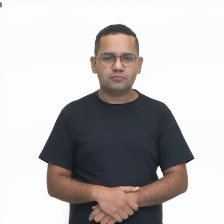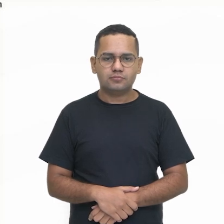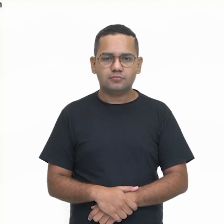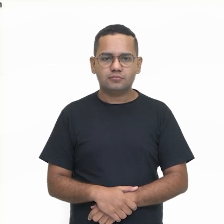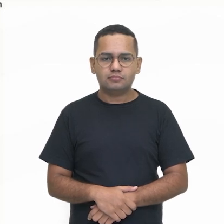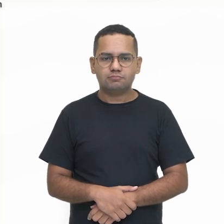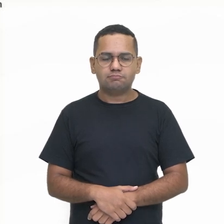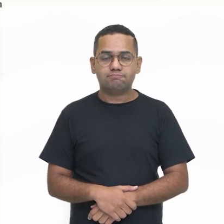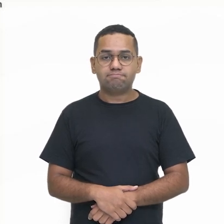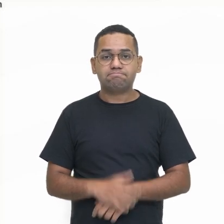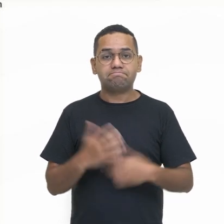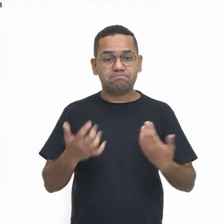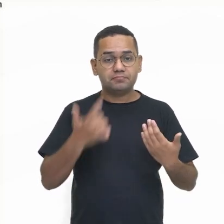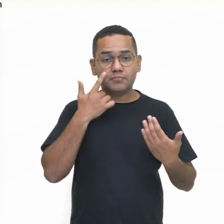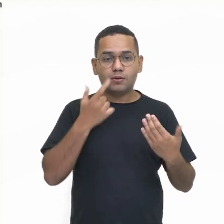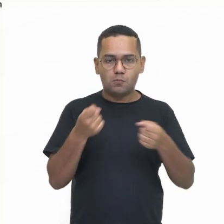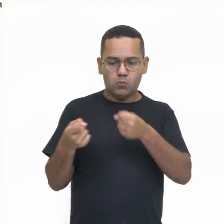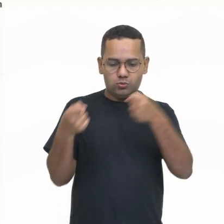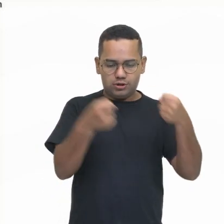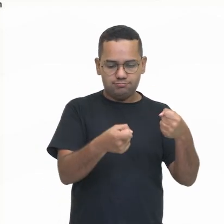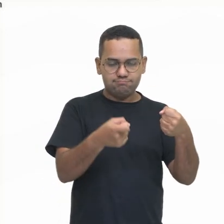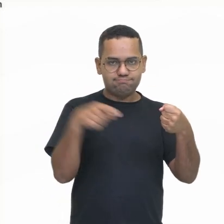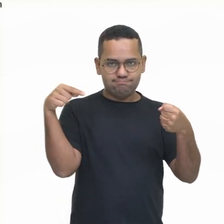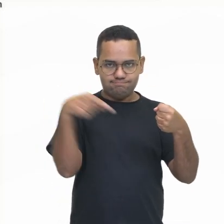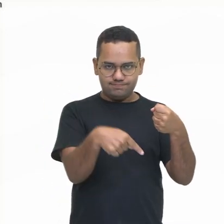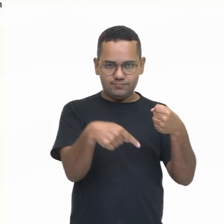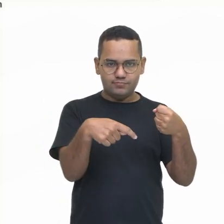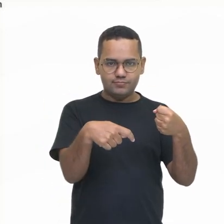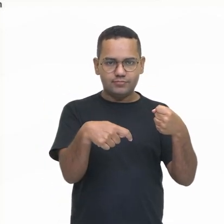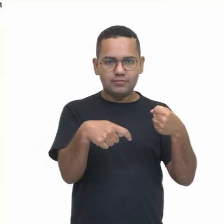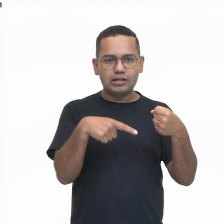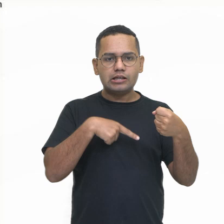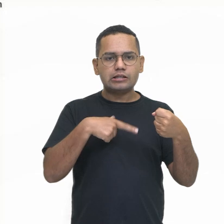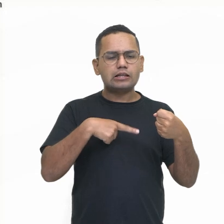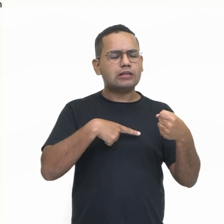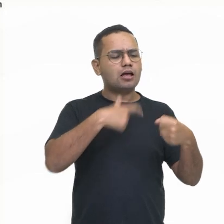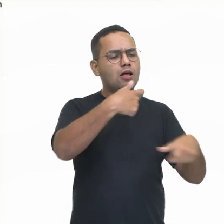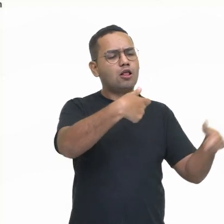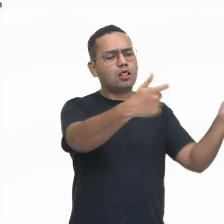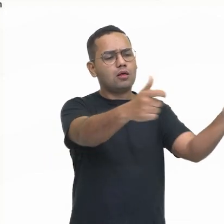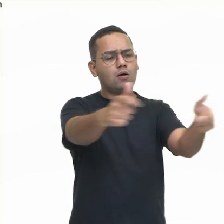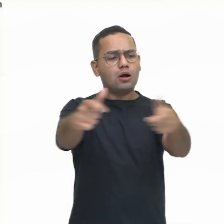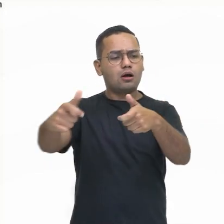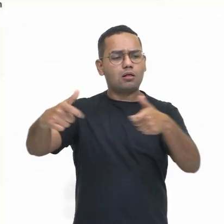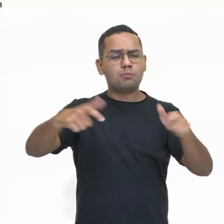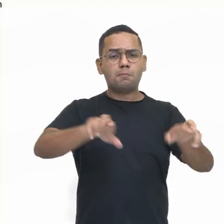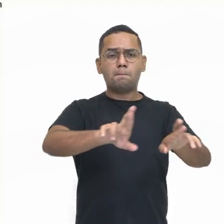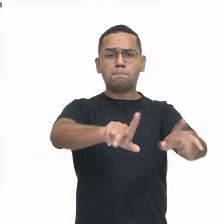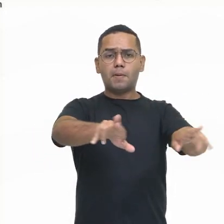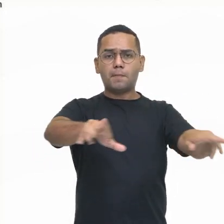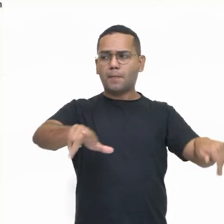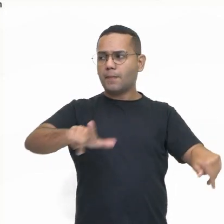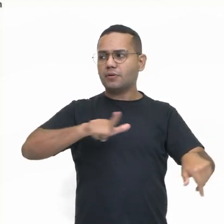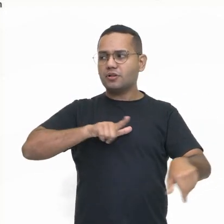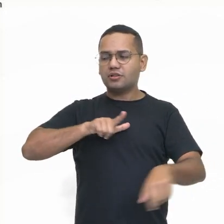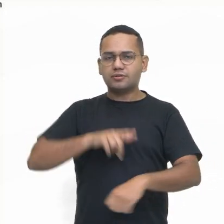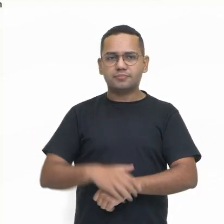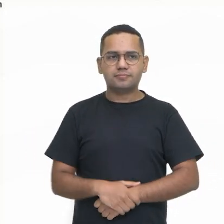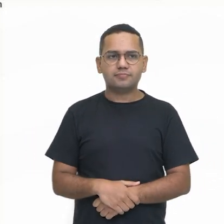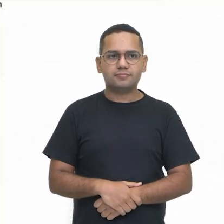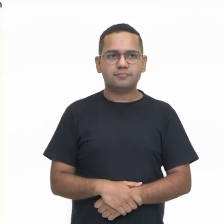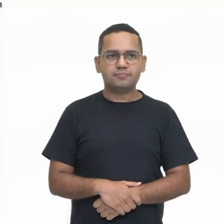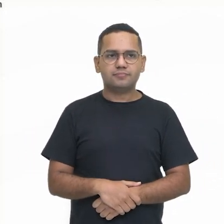poder está esparramado em todas as partes,